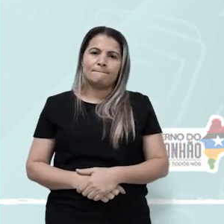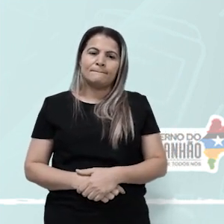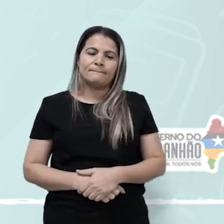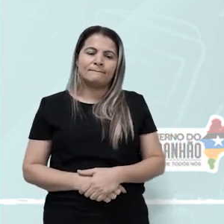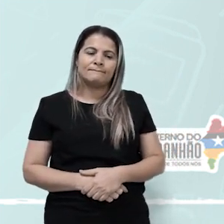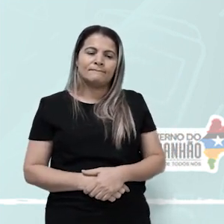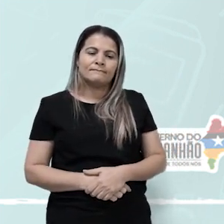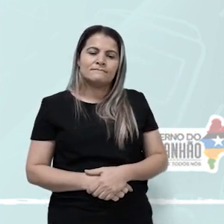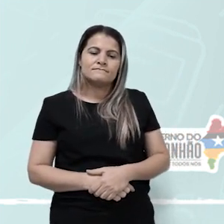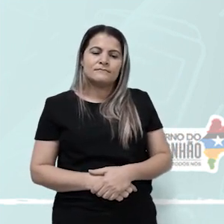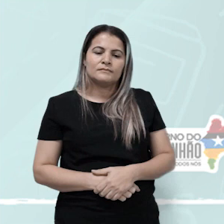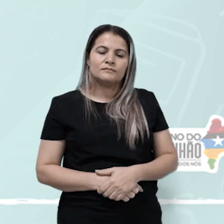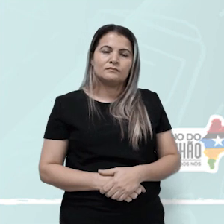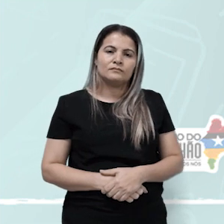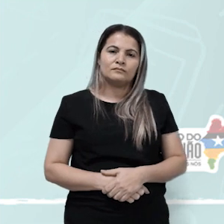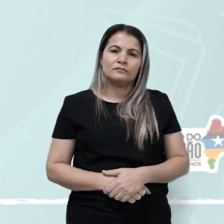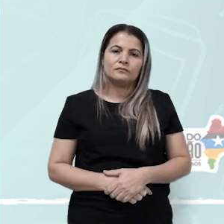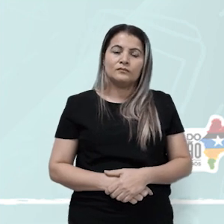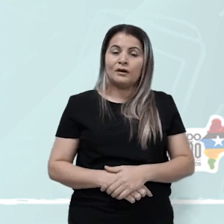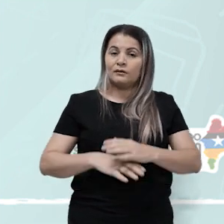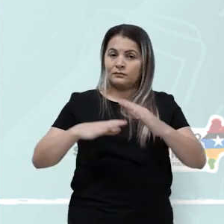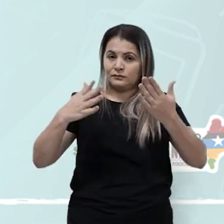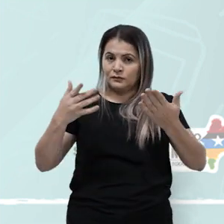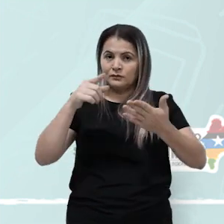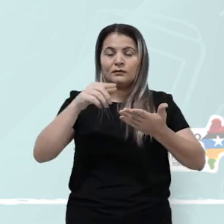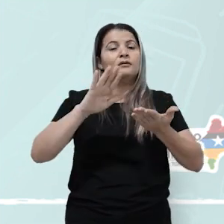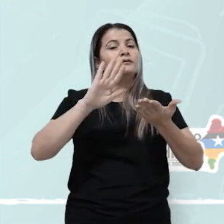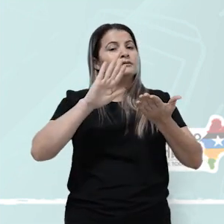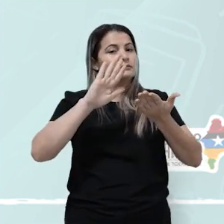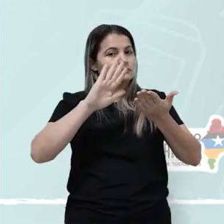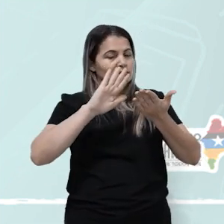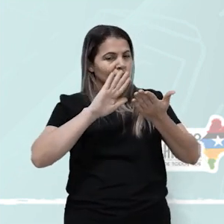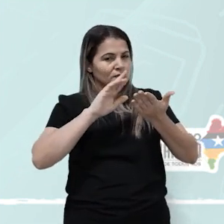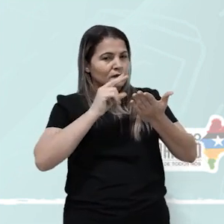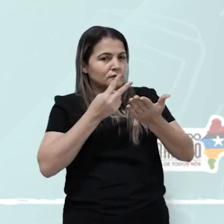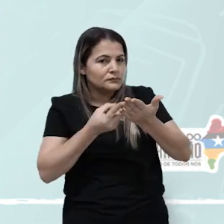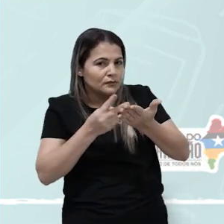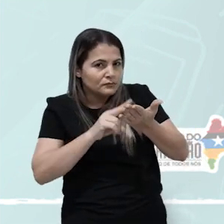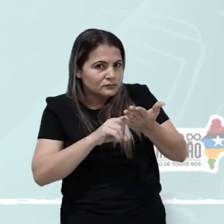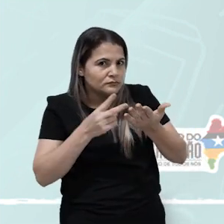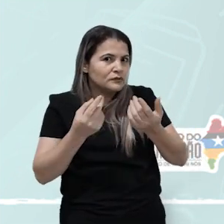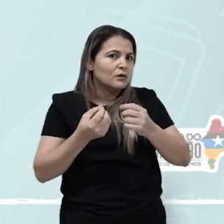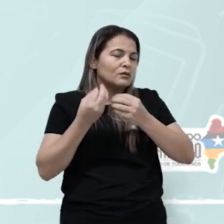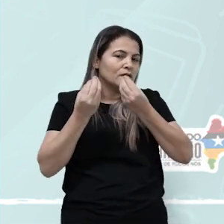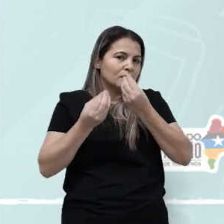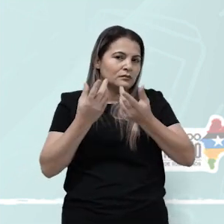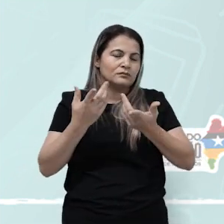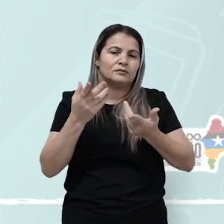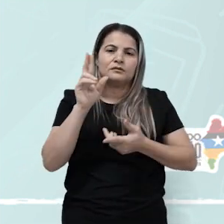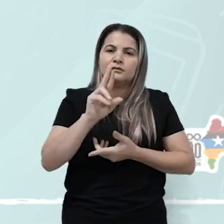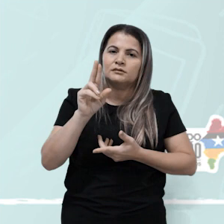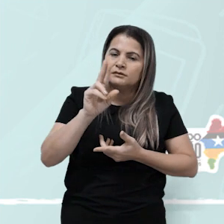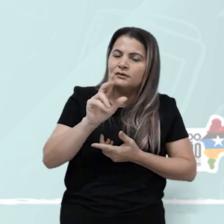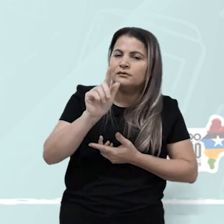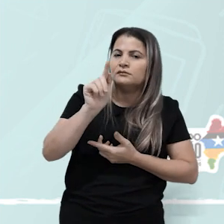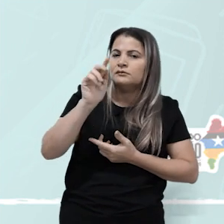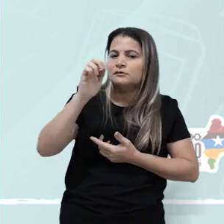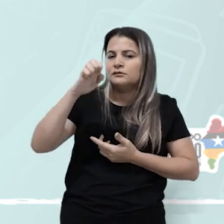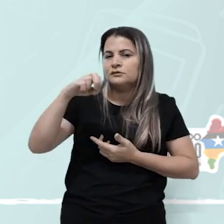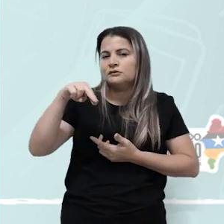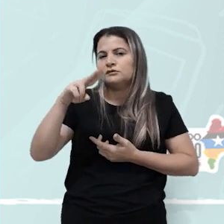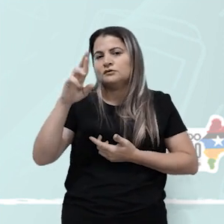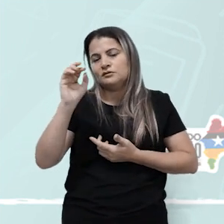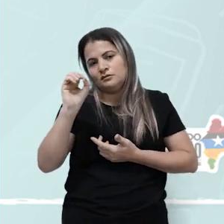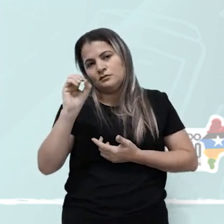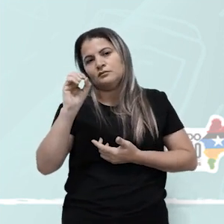violenta. Aí você vai fazer as traduções considerando as variações de gênero e número que a gente usa em português. Em inglês já foi falado